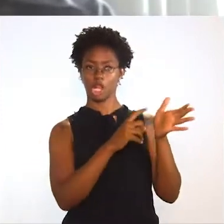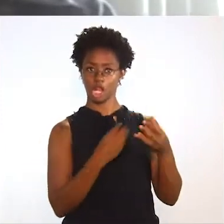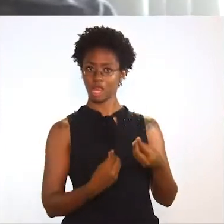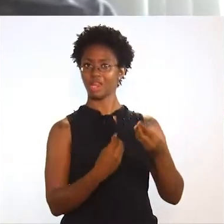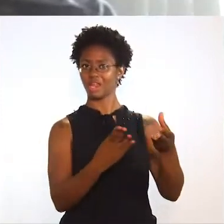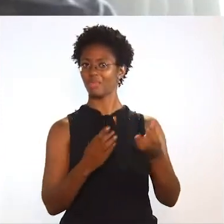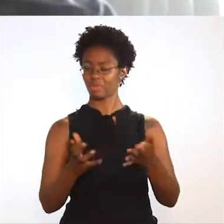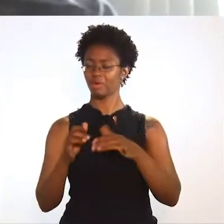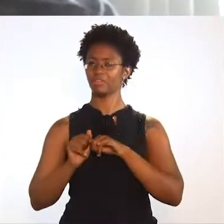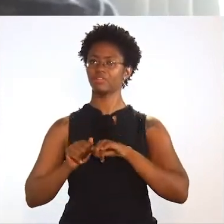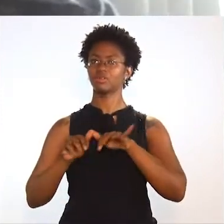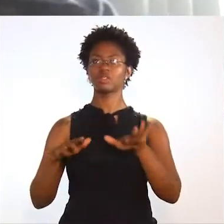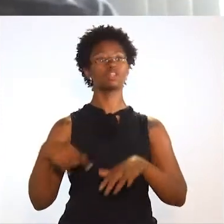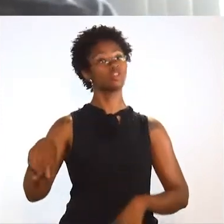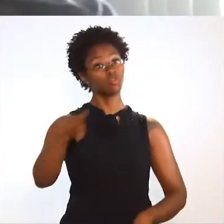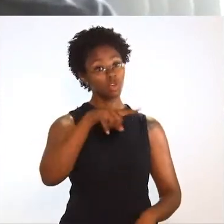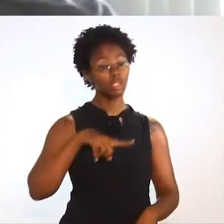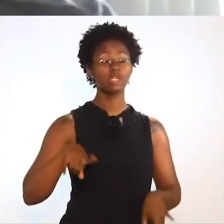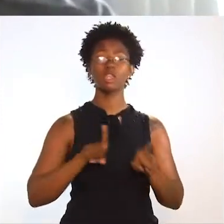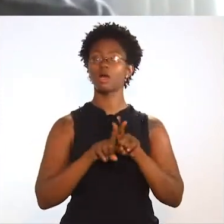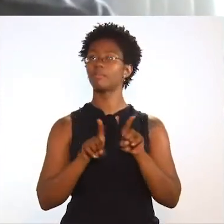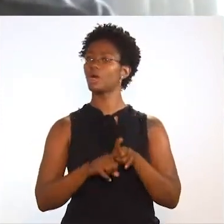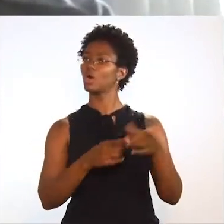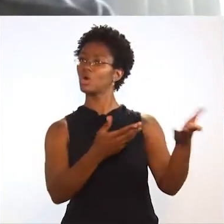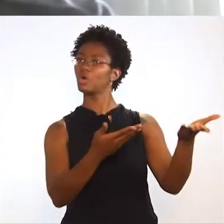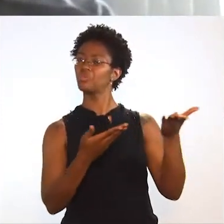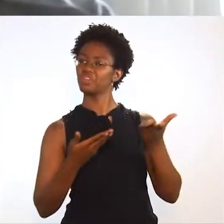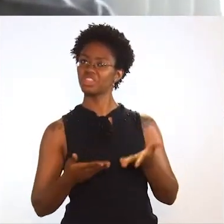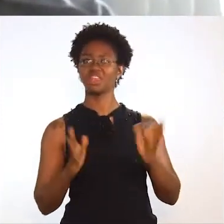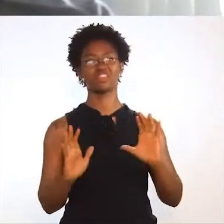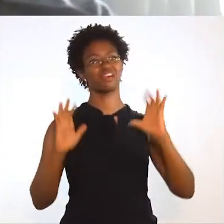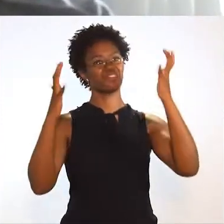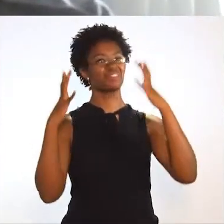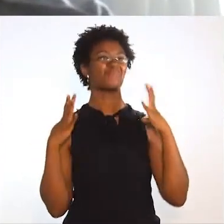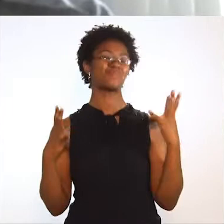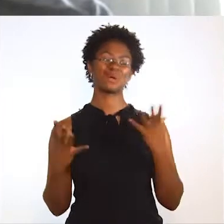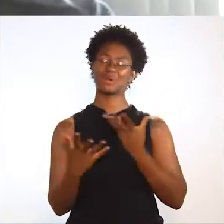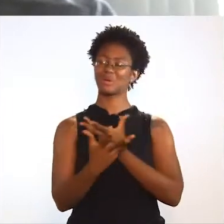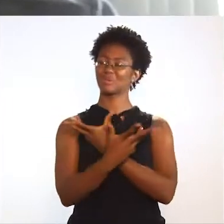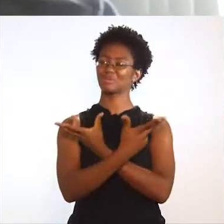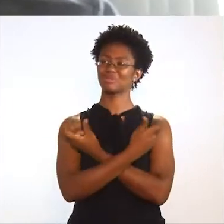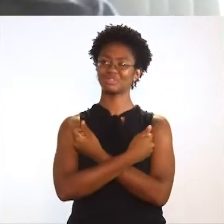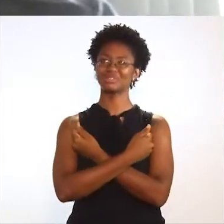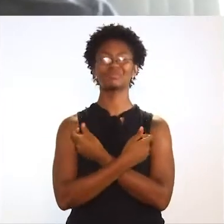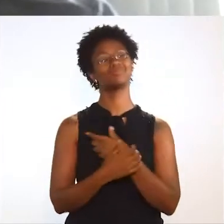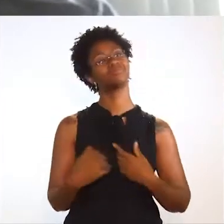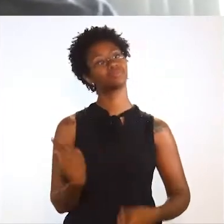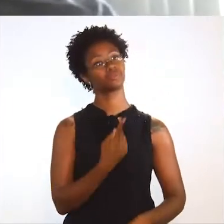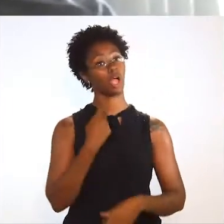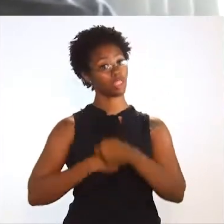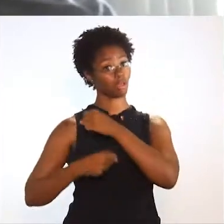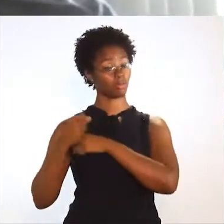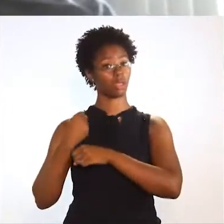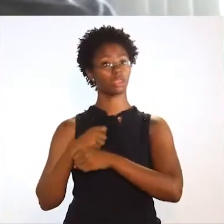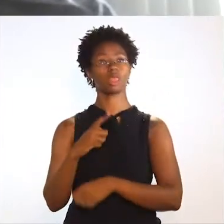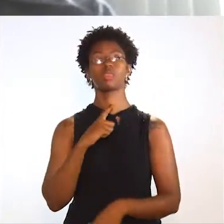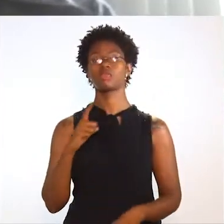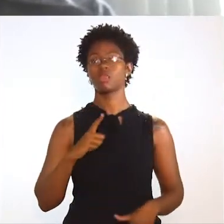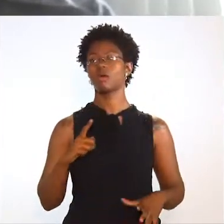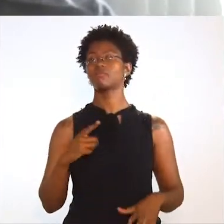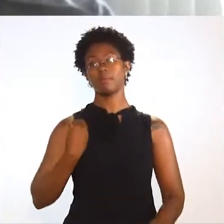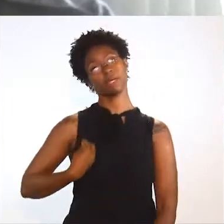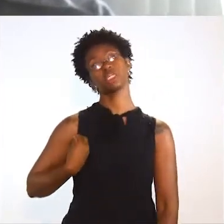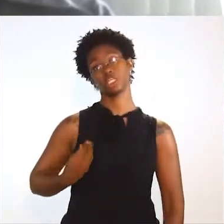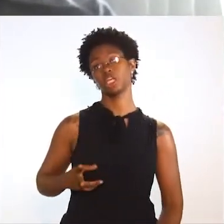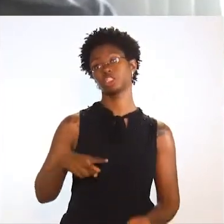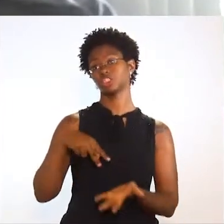link, tá? E sintam-se todos convidados, é um evento maravilhoso. Tá? Nós tivemos, o ano passado, foi